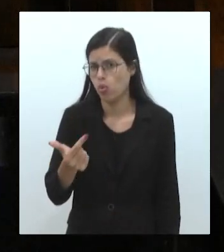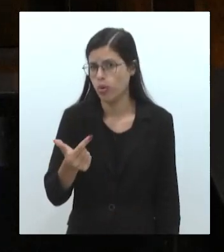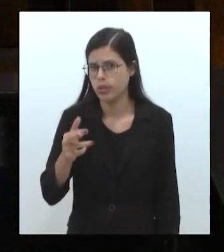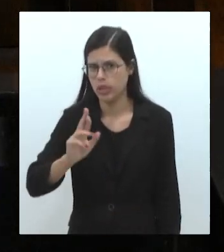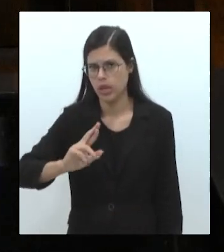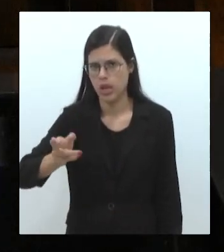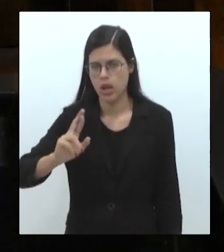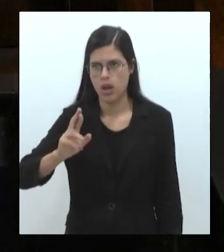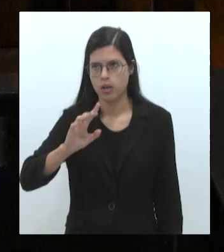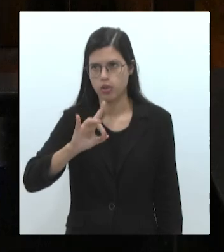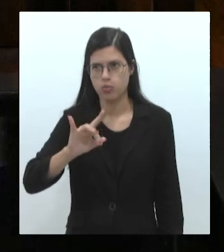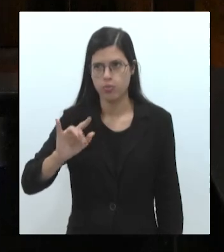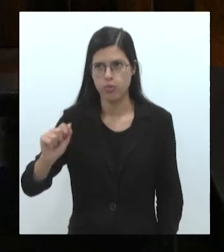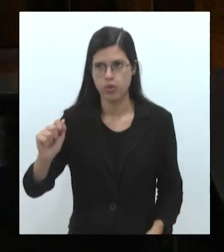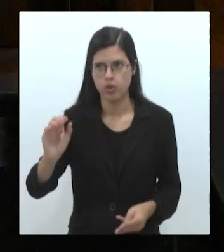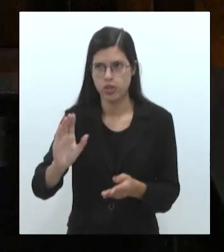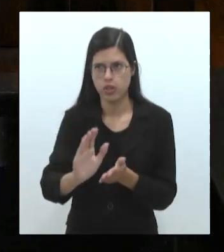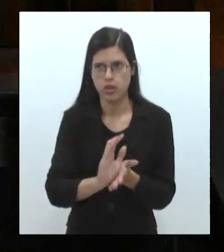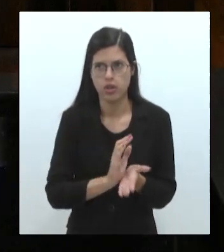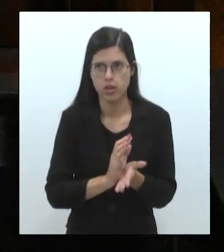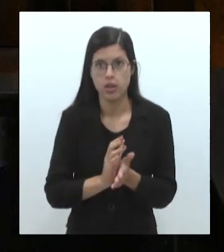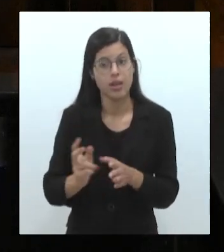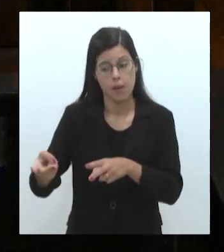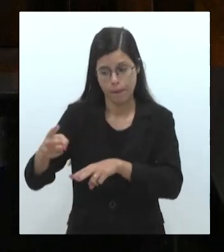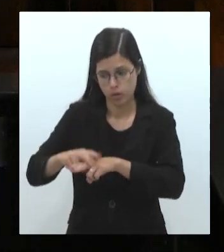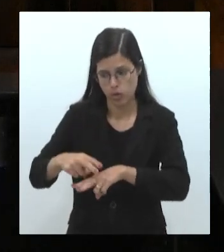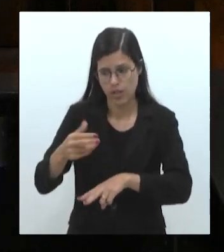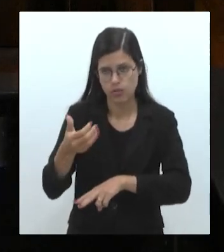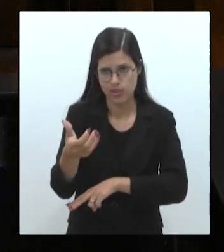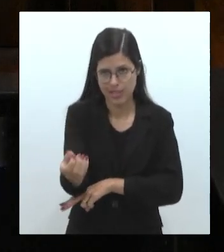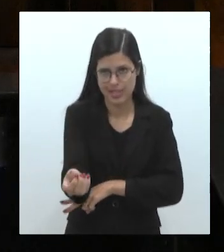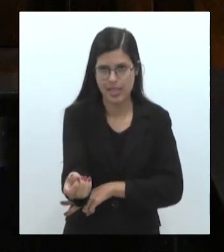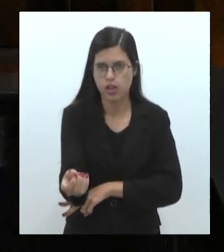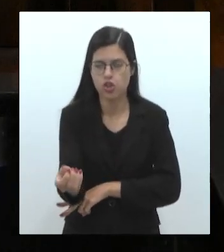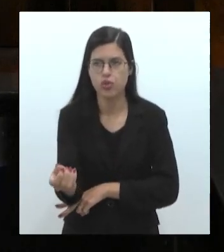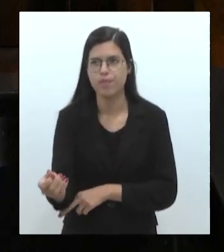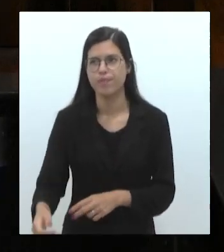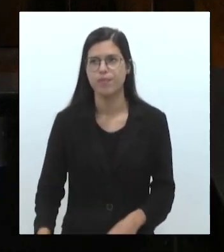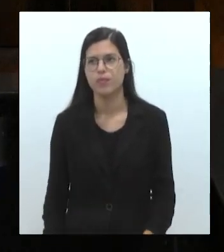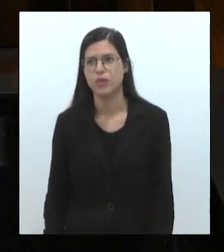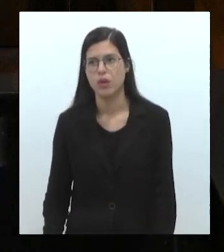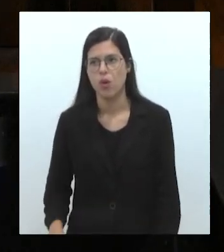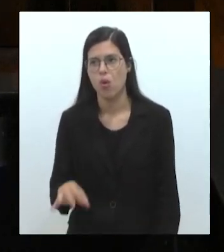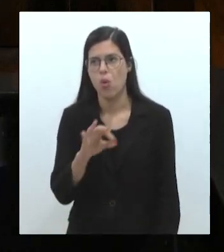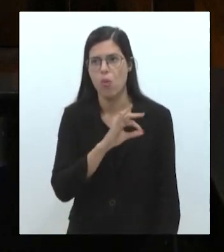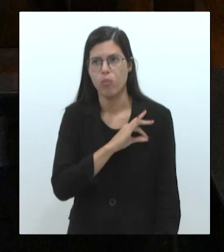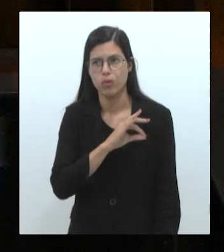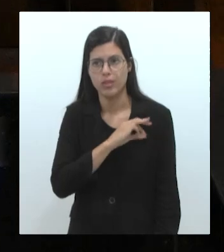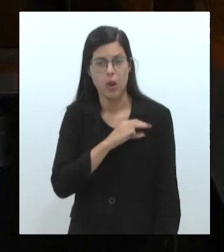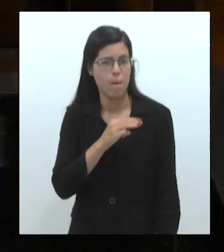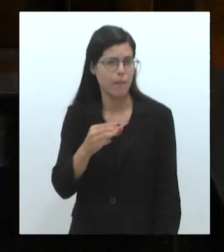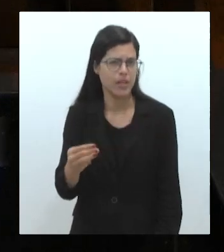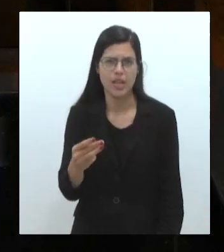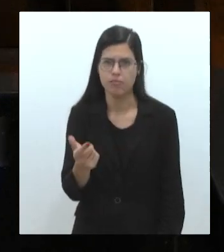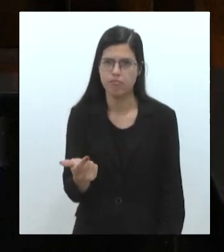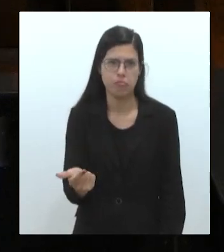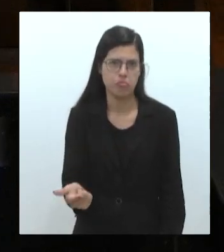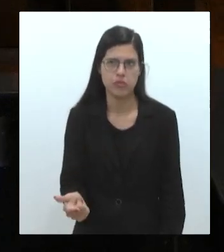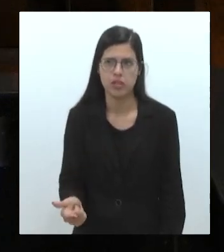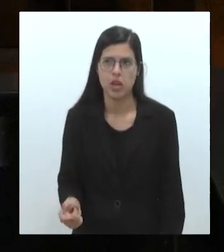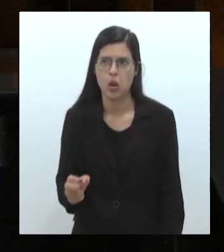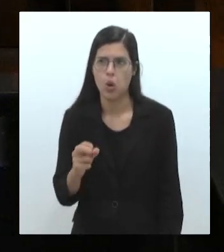O aprisionado, 16. O policial militar nem isso. Ou ele come aquela